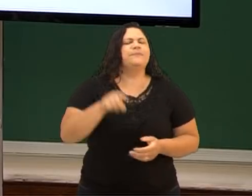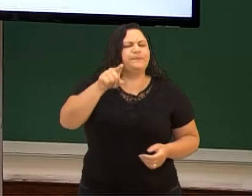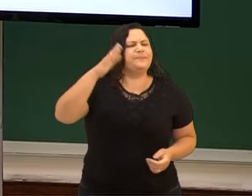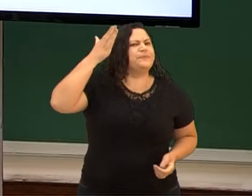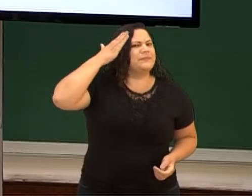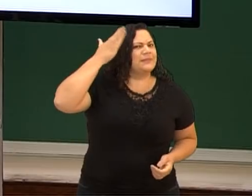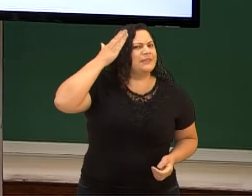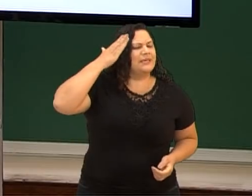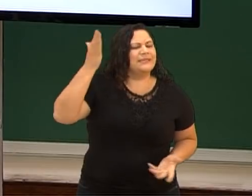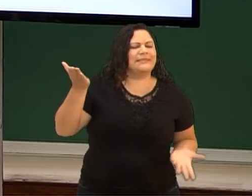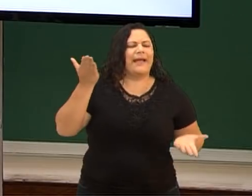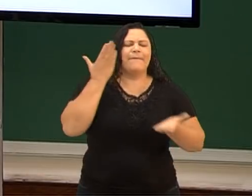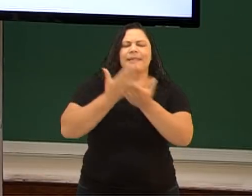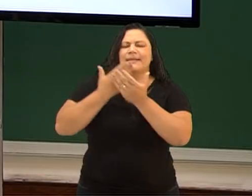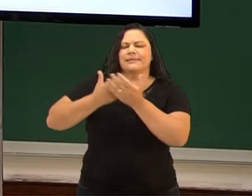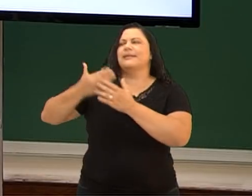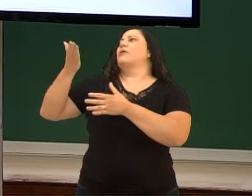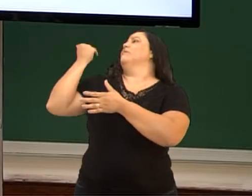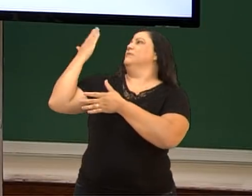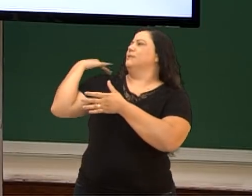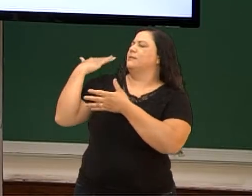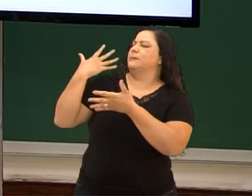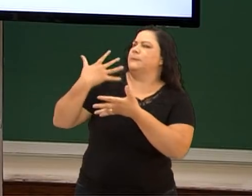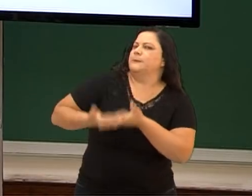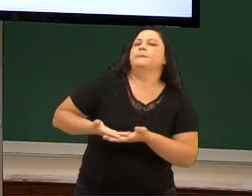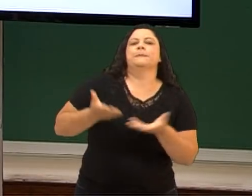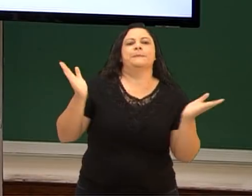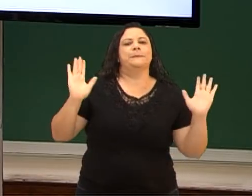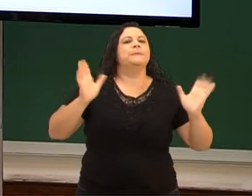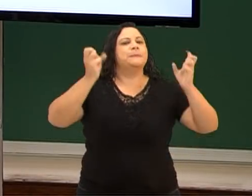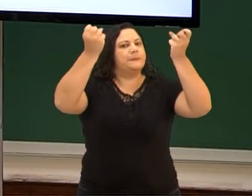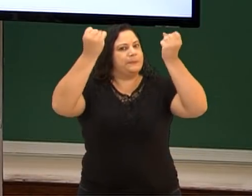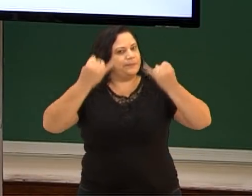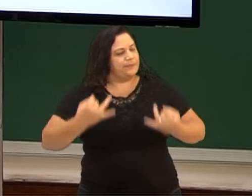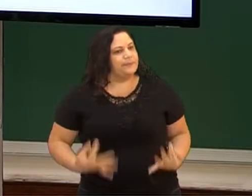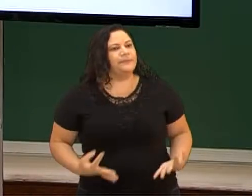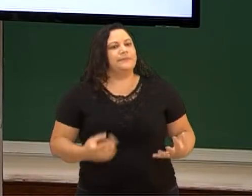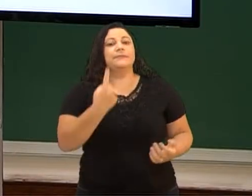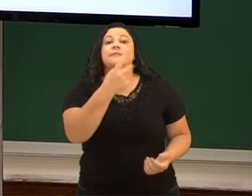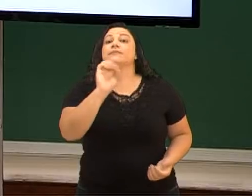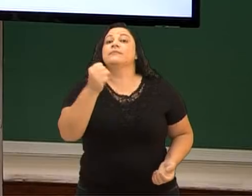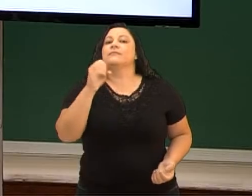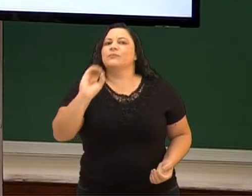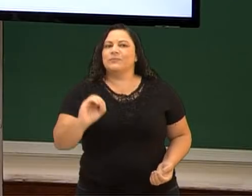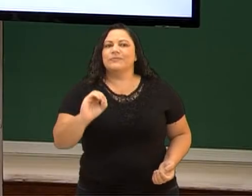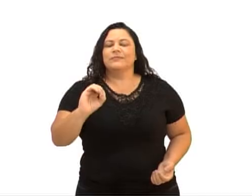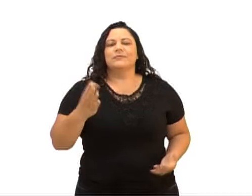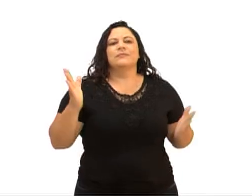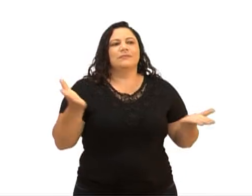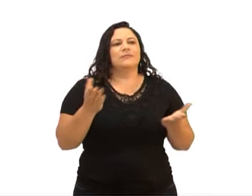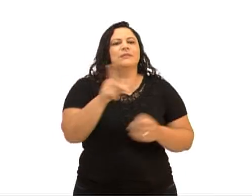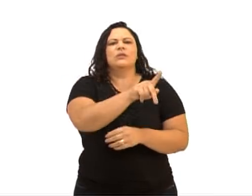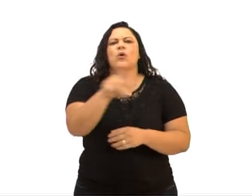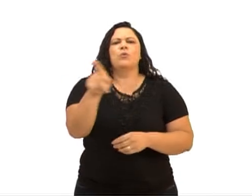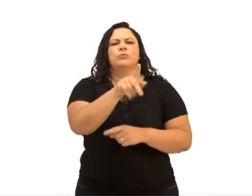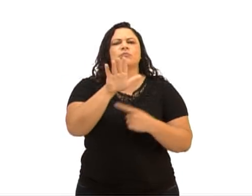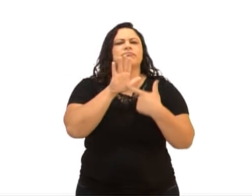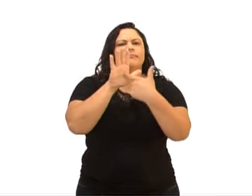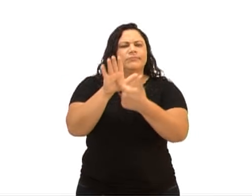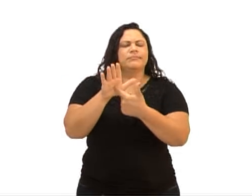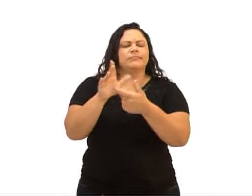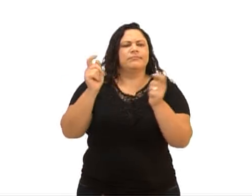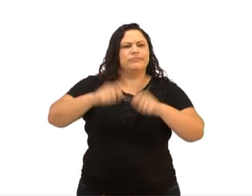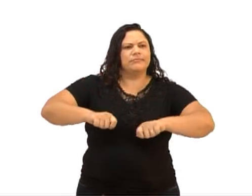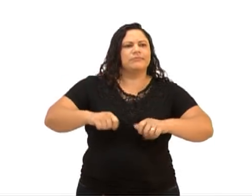várias aulas estamos discutindo sobre isso, que é o quê? 180. Então, a professora colocou aqui para vocês